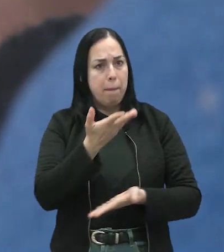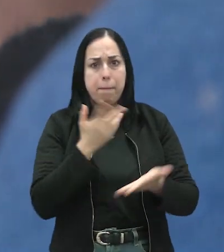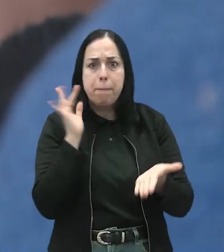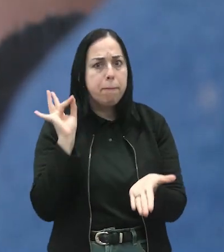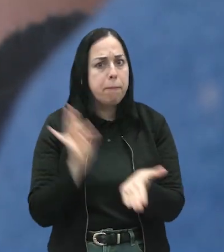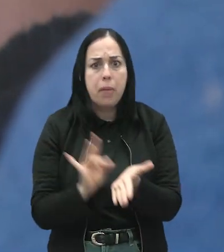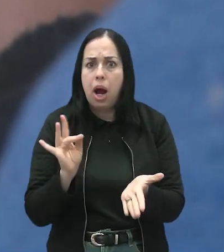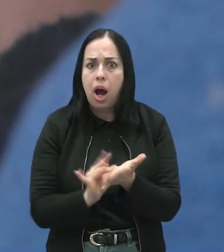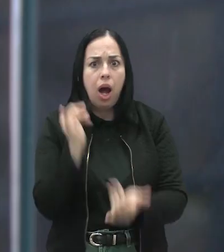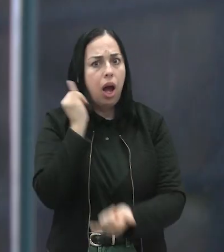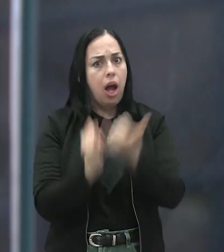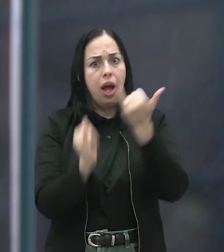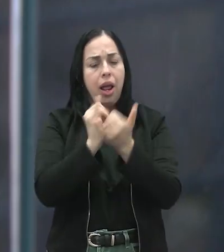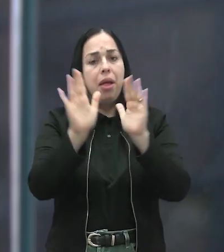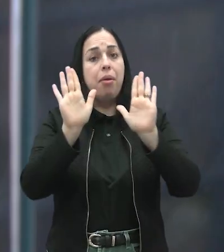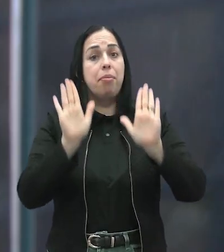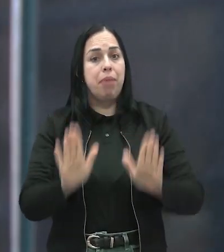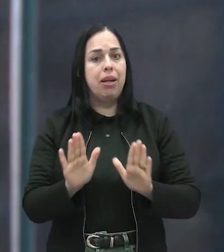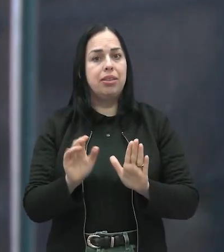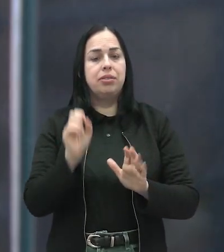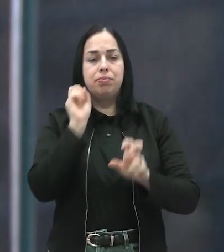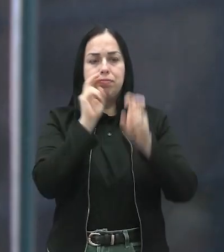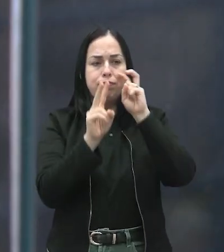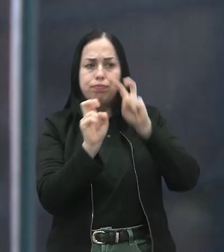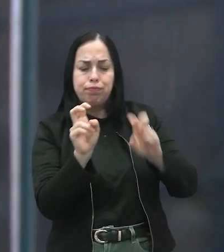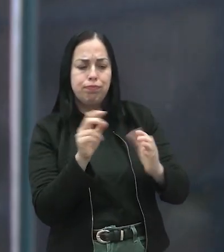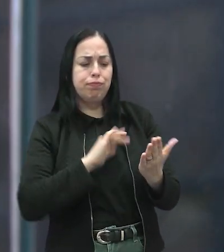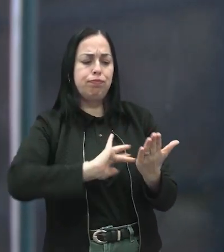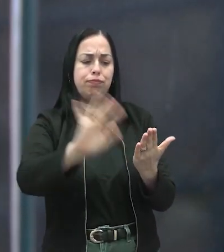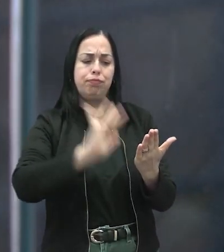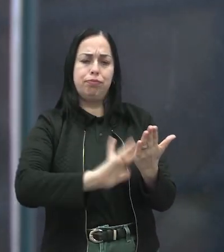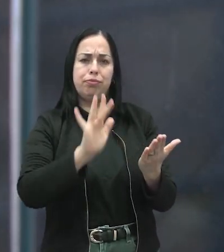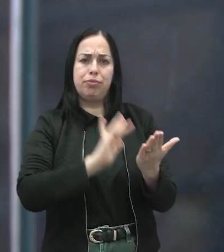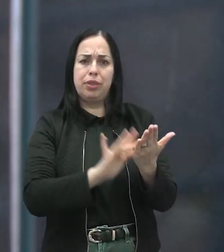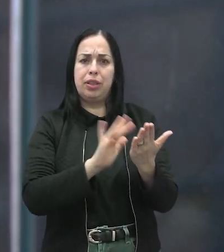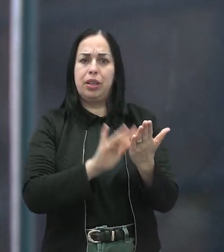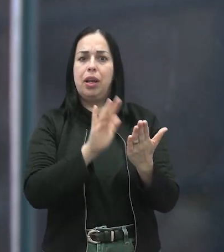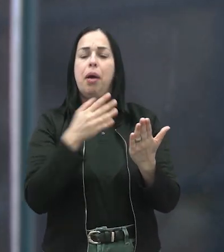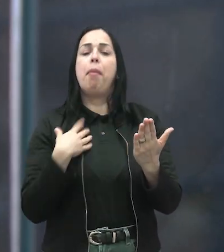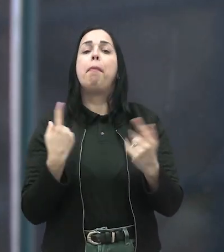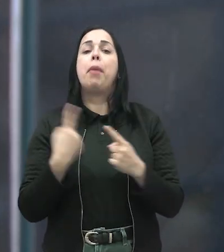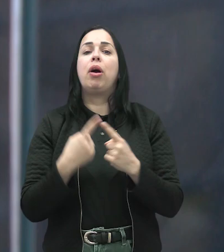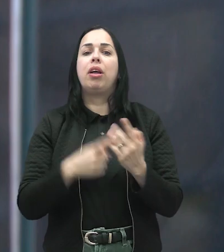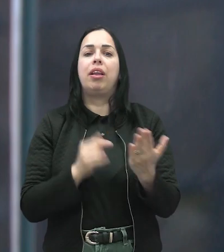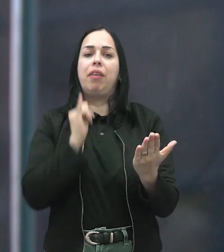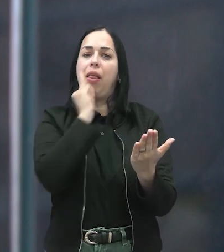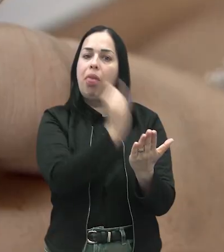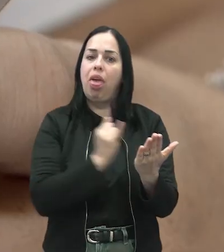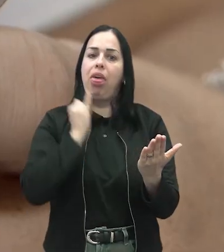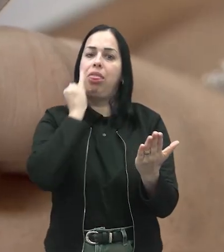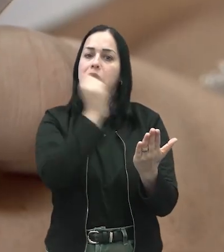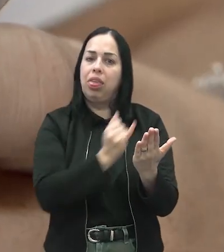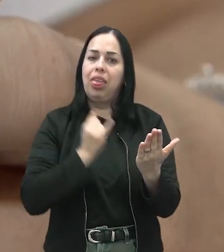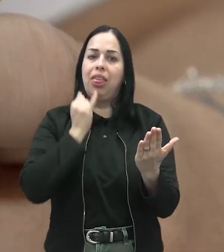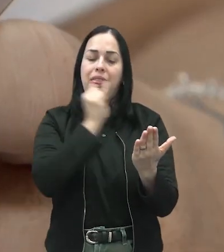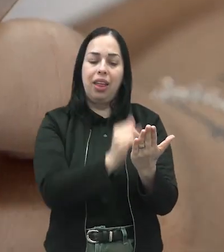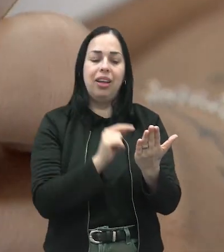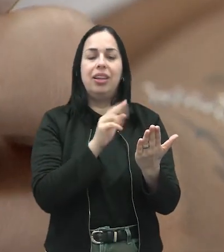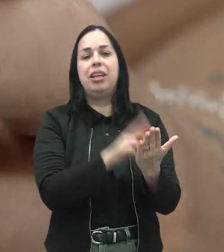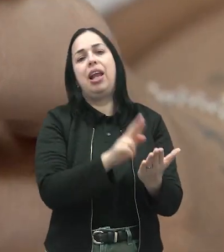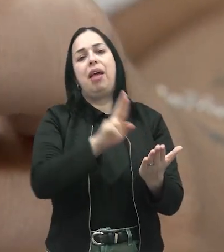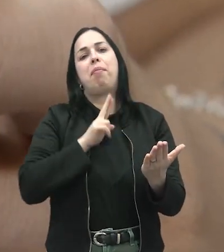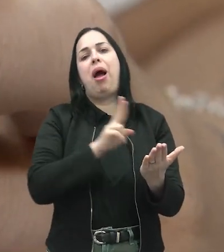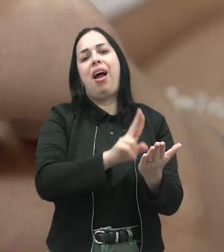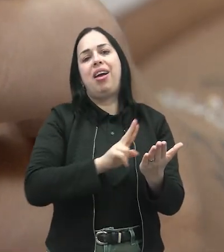com muita precisão. Mas o que vemos em tela são resultados dos dados inseridos nos sistemas e programados